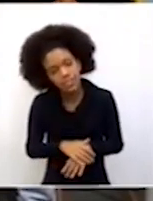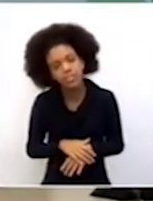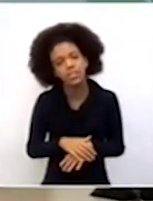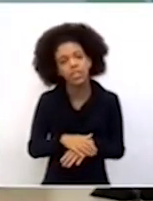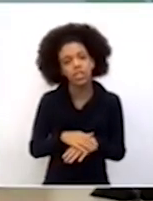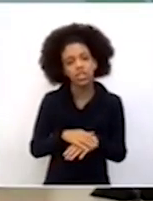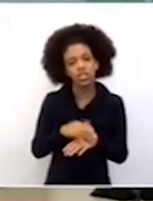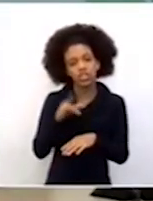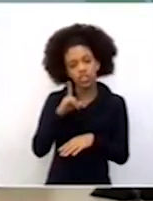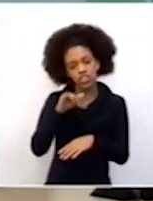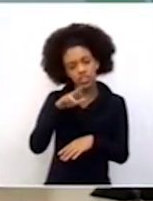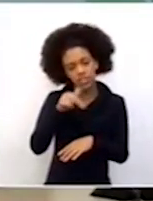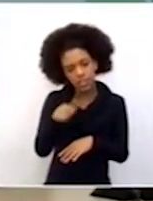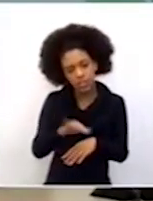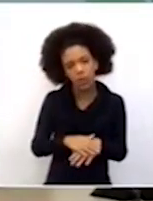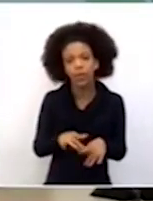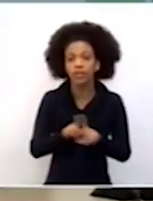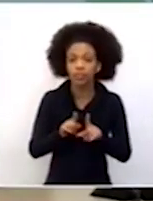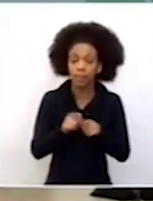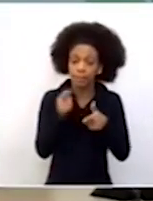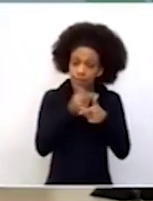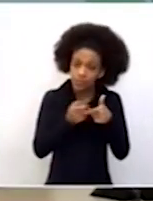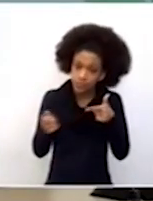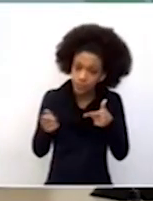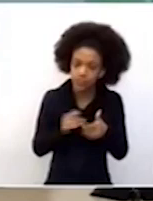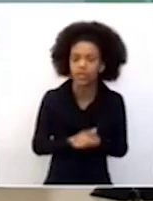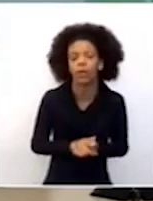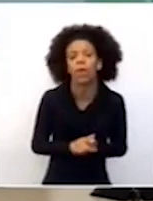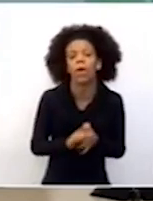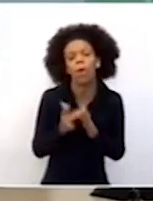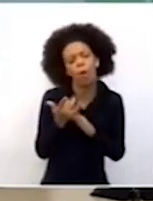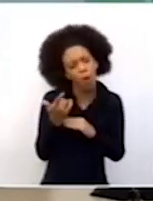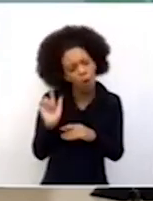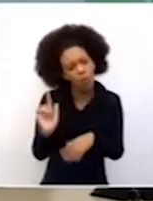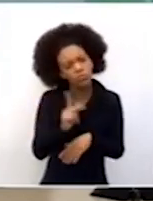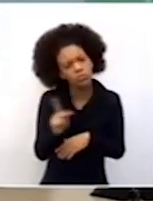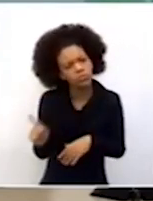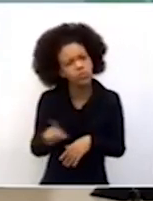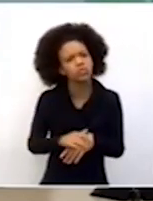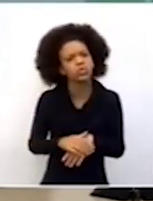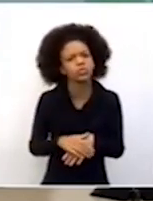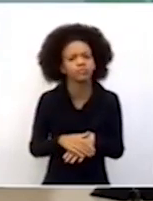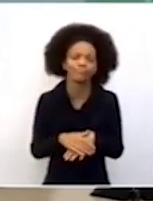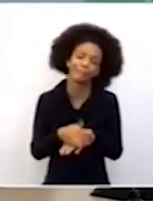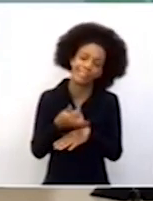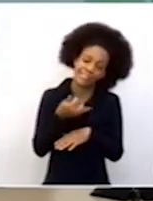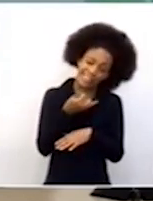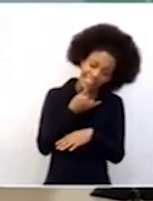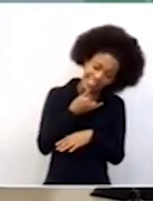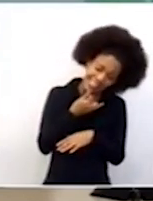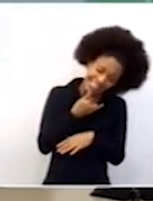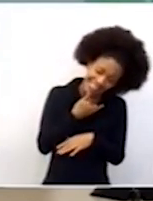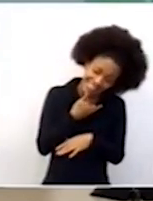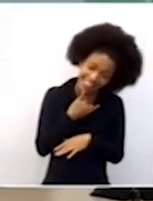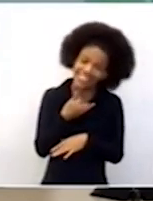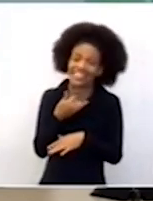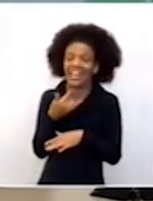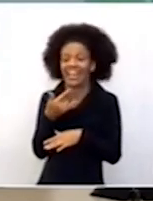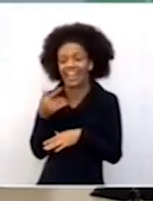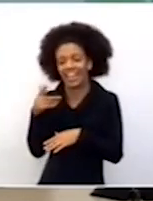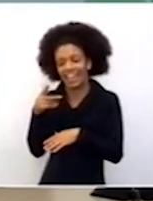Professora Eliana falou da divisão, né? Outros professores aqui, que infelizmente eu não consegui pegar o